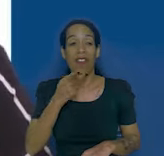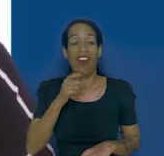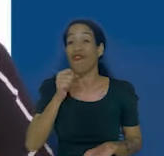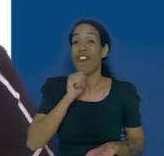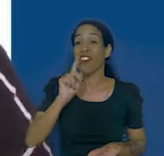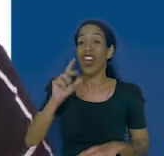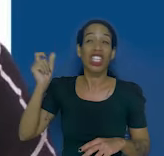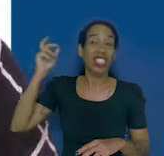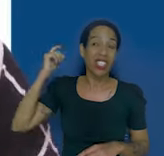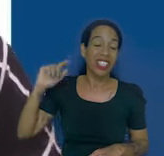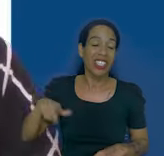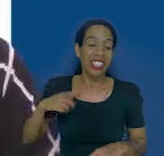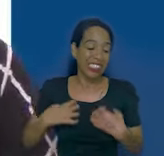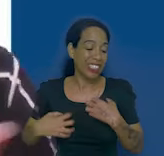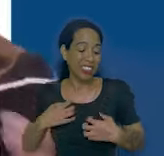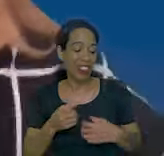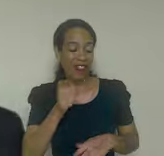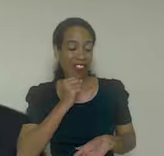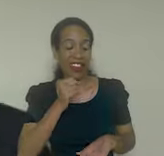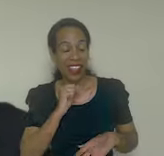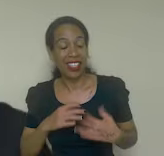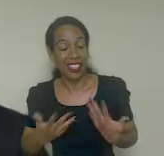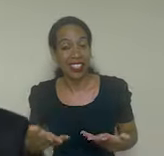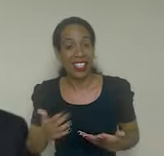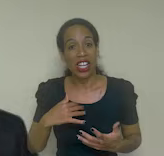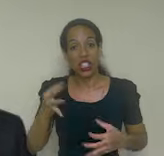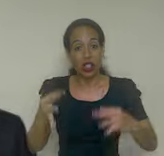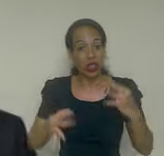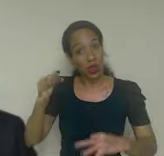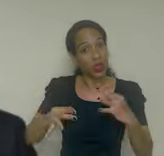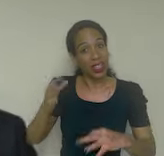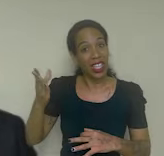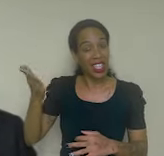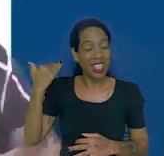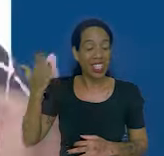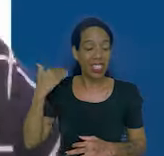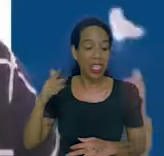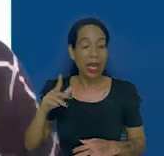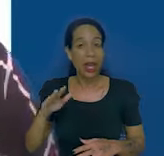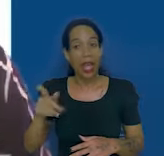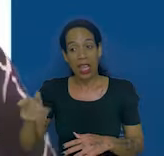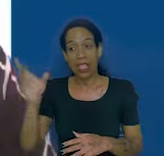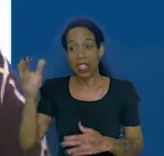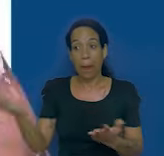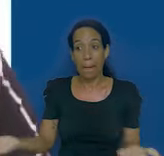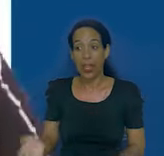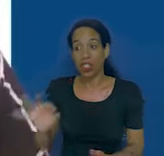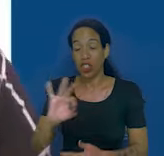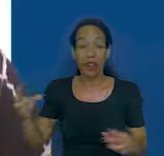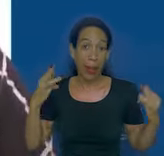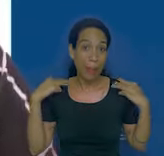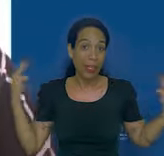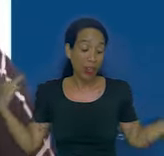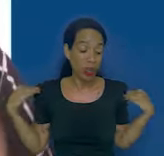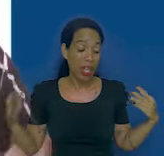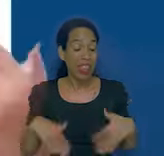falado mais velha nem mais antiga, que eu não fico me sentindo velha, Eu sou a juíza mais veterana, ela que é a juíza mais nova, mais recente da